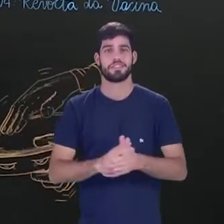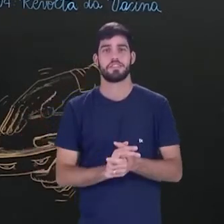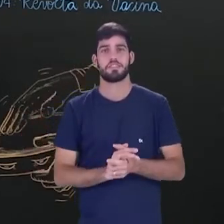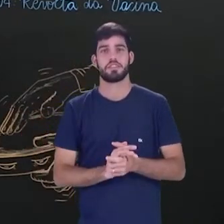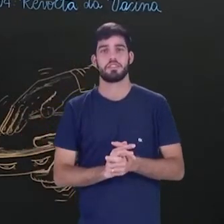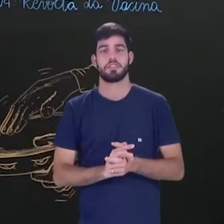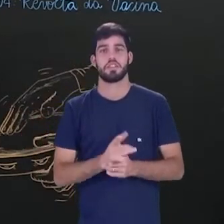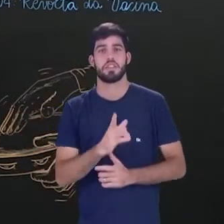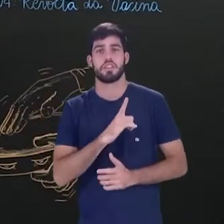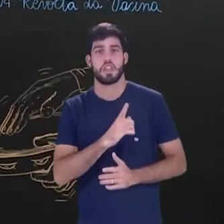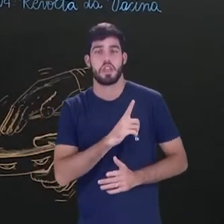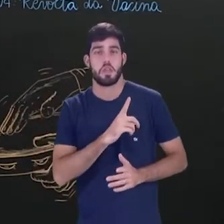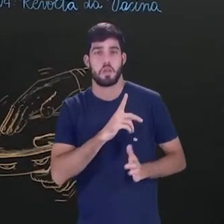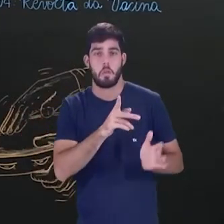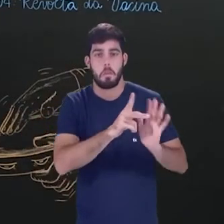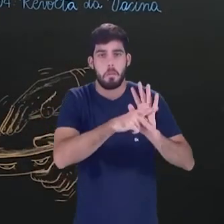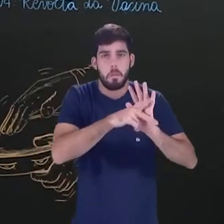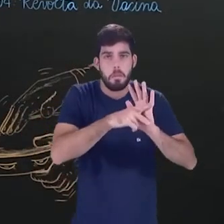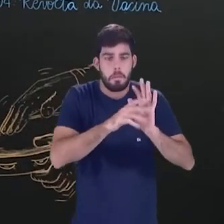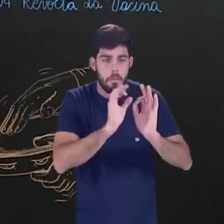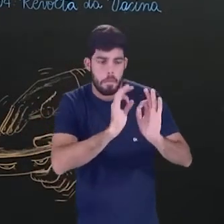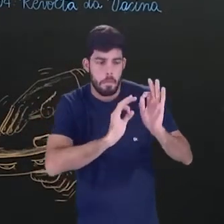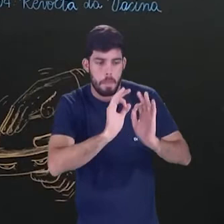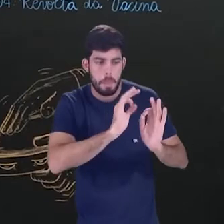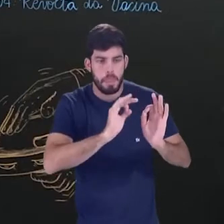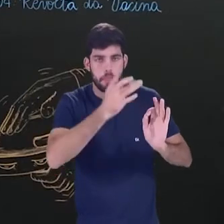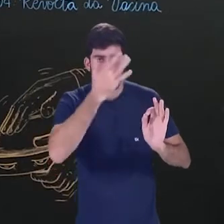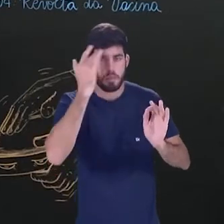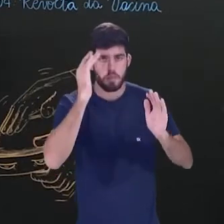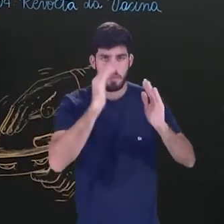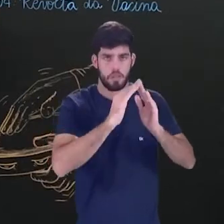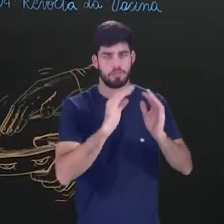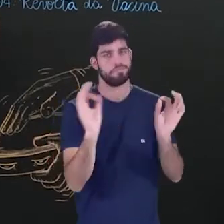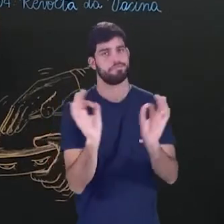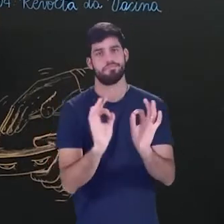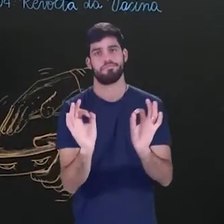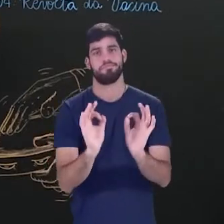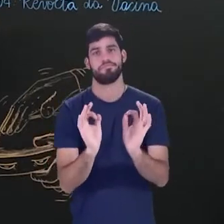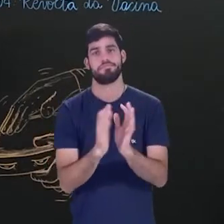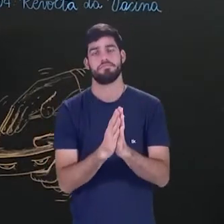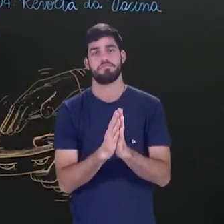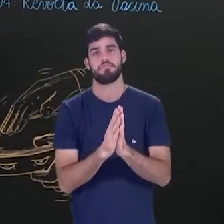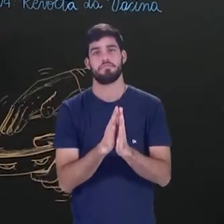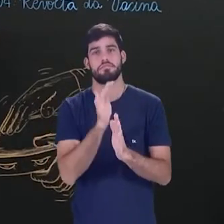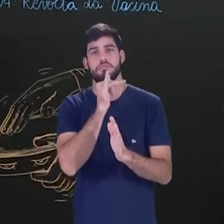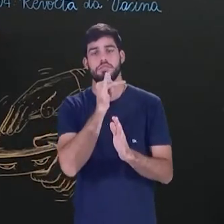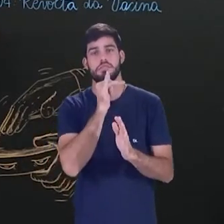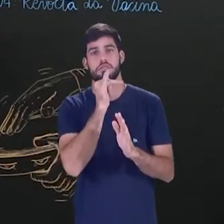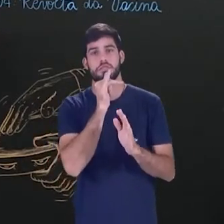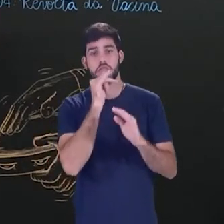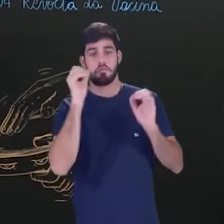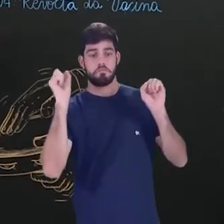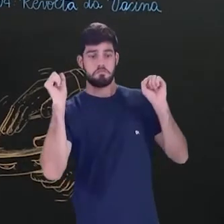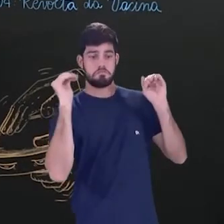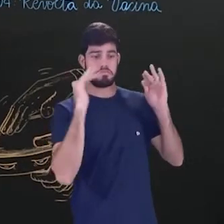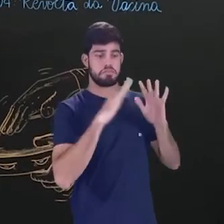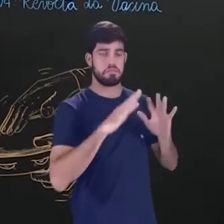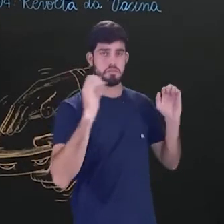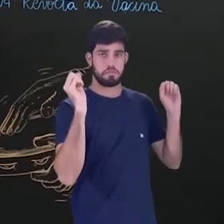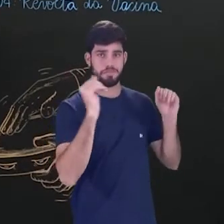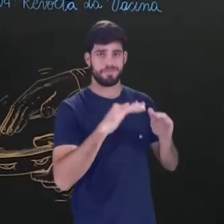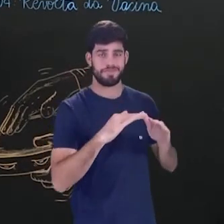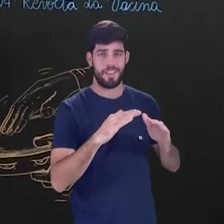necessariamente havia um planejamento para a habitação dessas pessoas. Então, iam se aglomerando, tinha dificuldade de